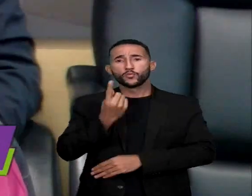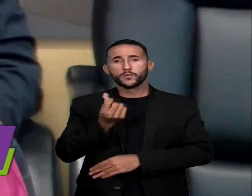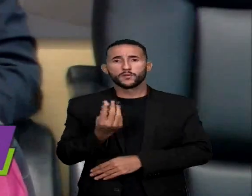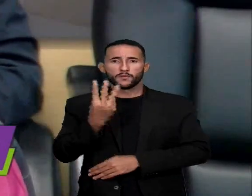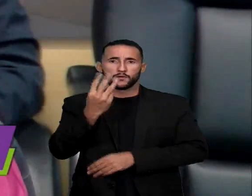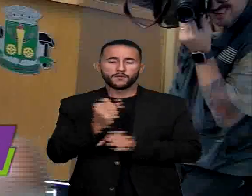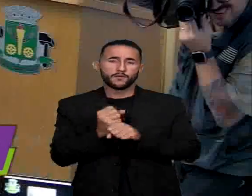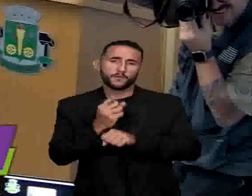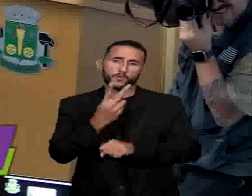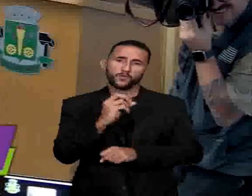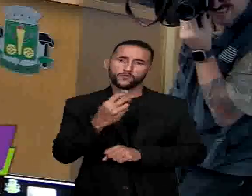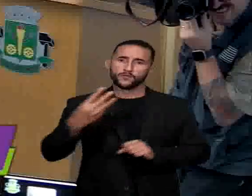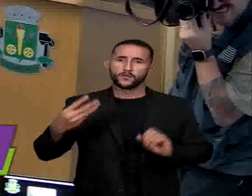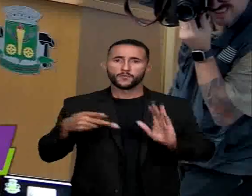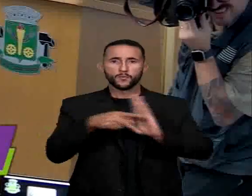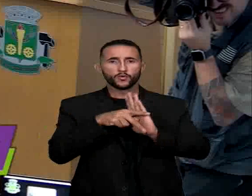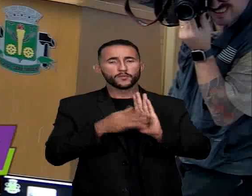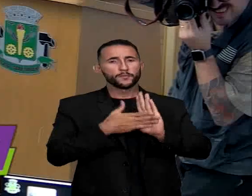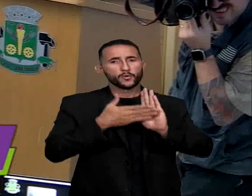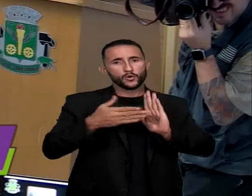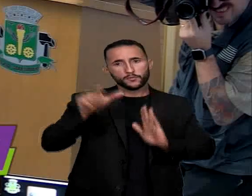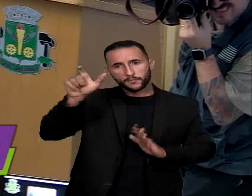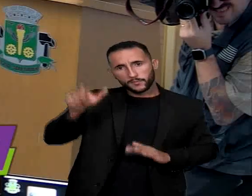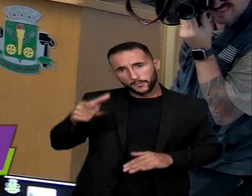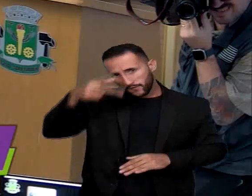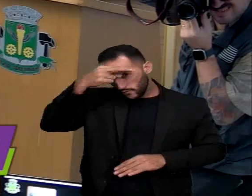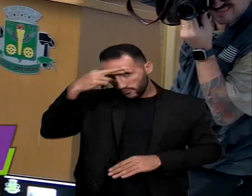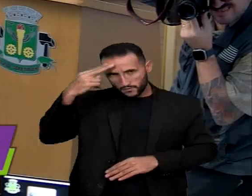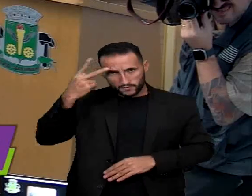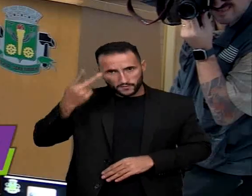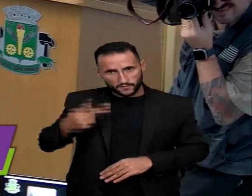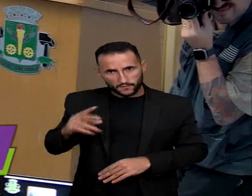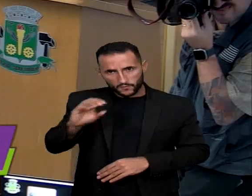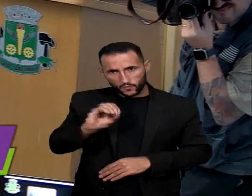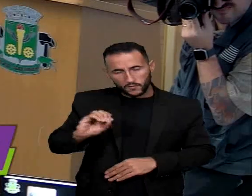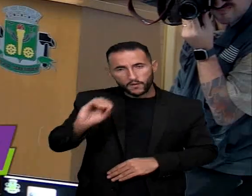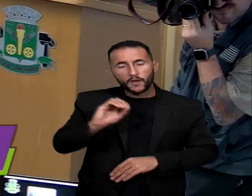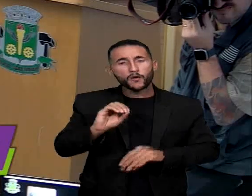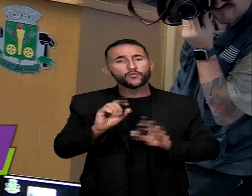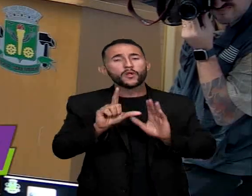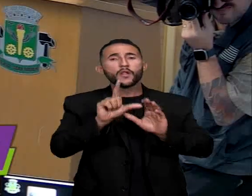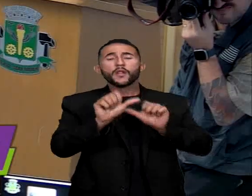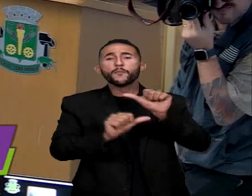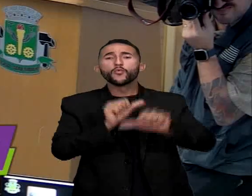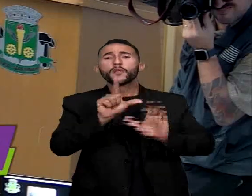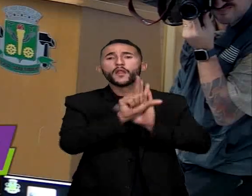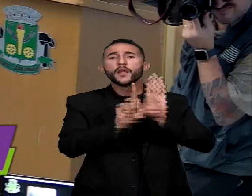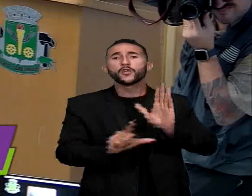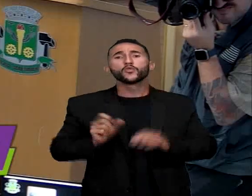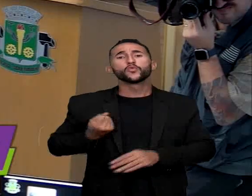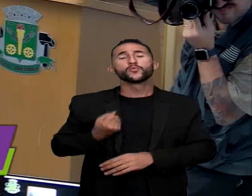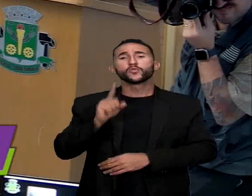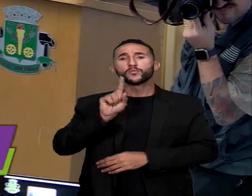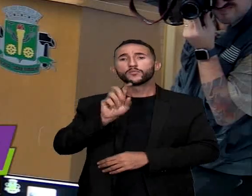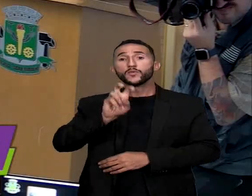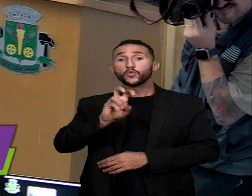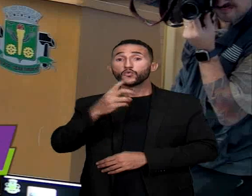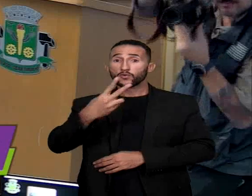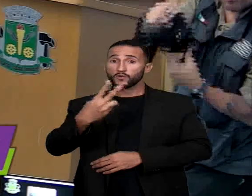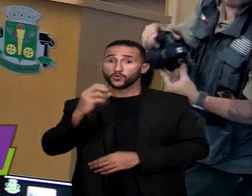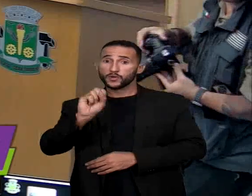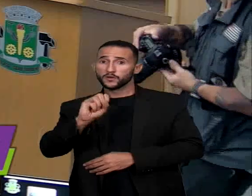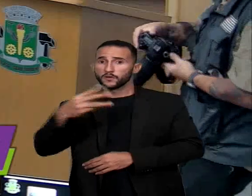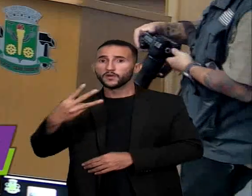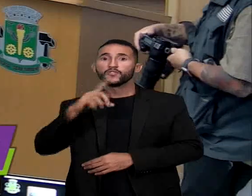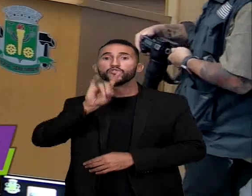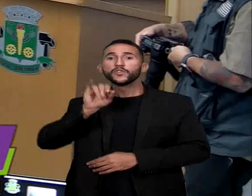2023 de autoria do prefeito do município de Osasco que altera a lei número 5263 de 30 de